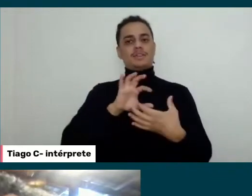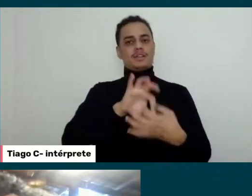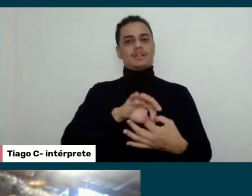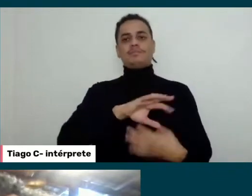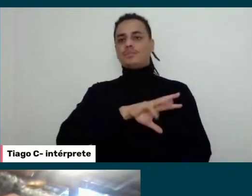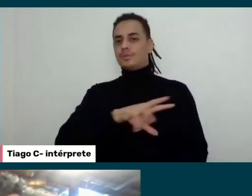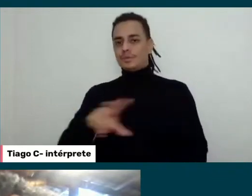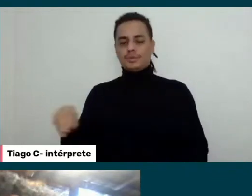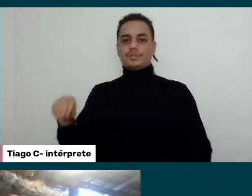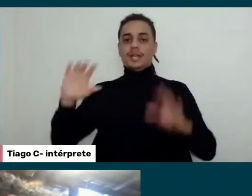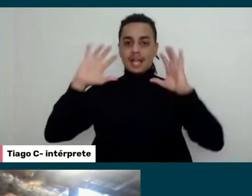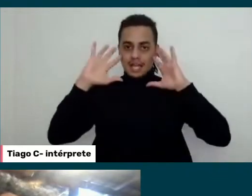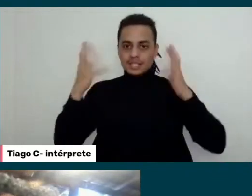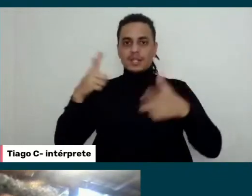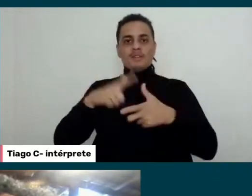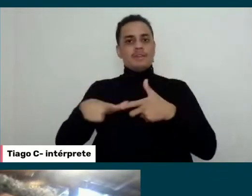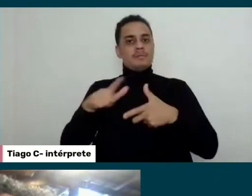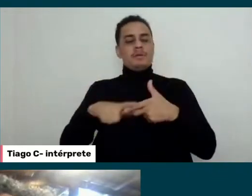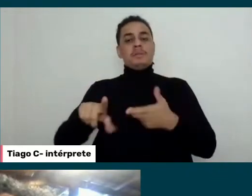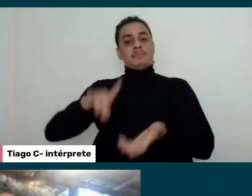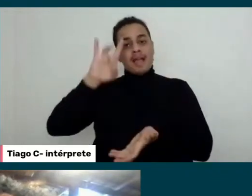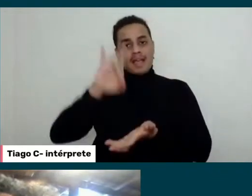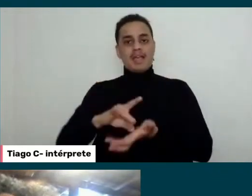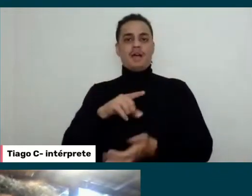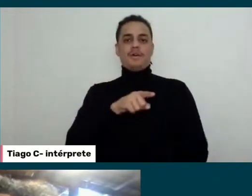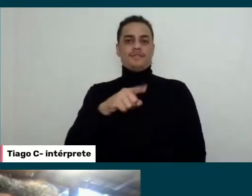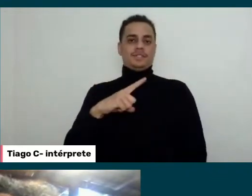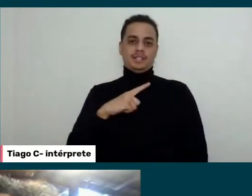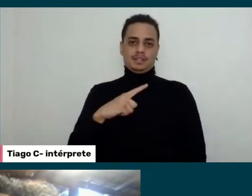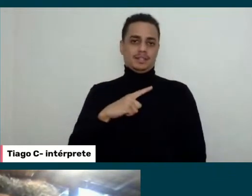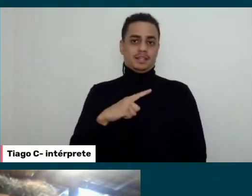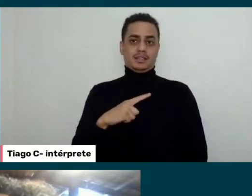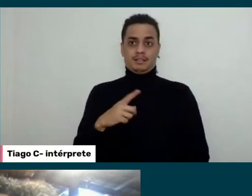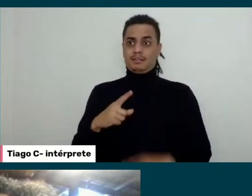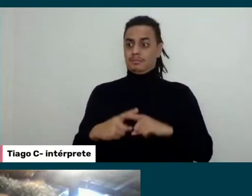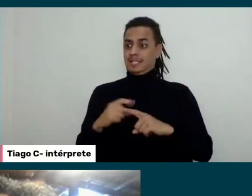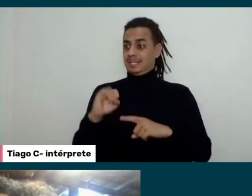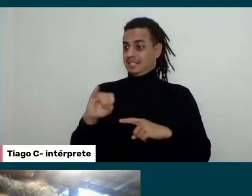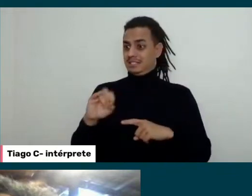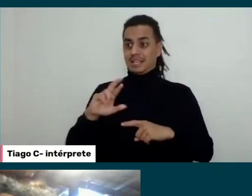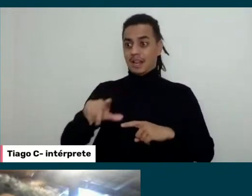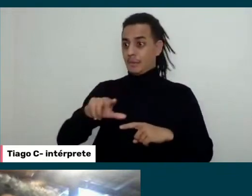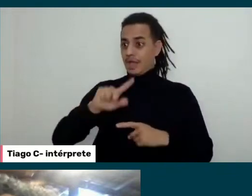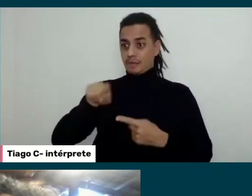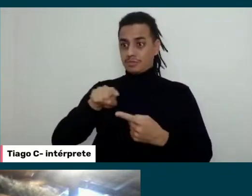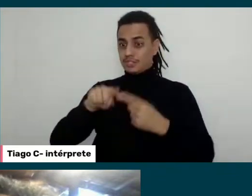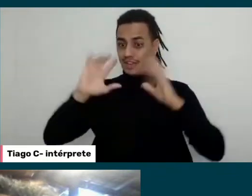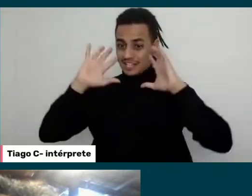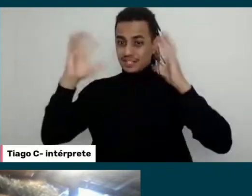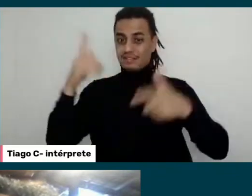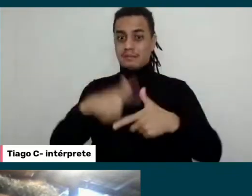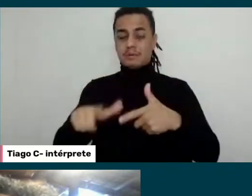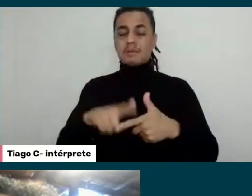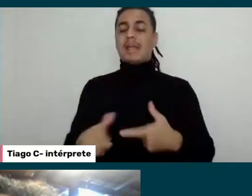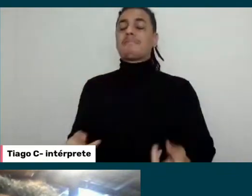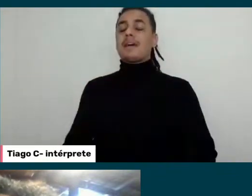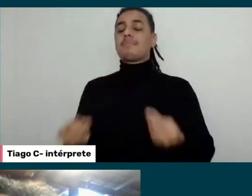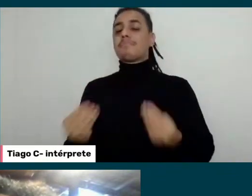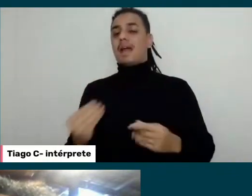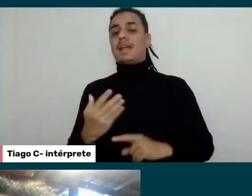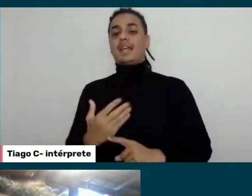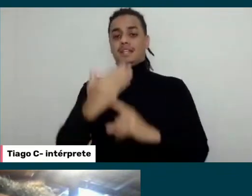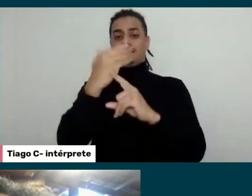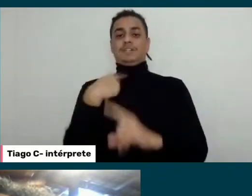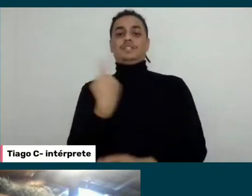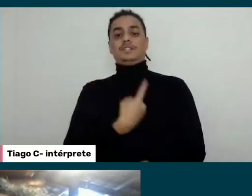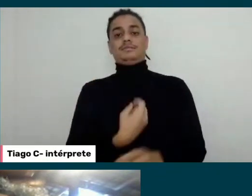e resolva os problemas reais que vocês têm. Porque é isso, se não for para resolver o problema das pessoas, para que serve a tecnologia que a gente está